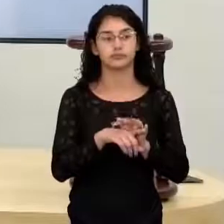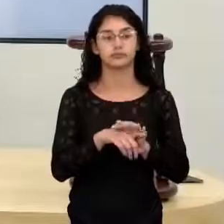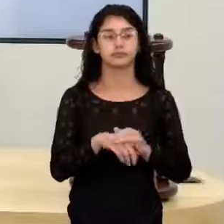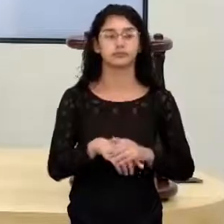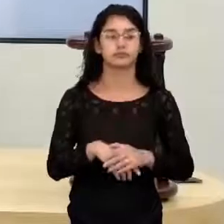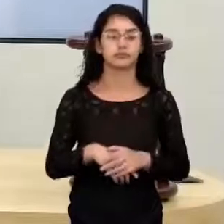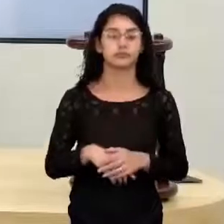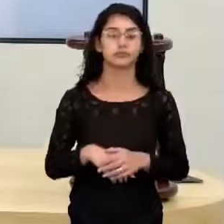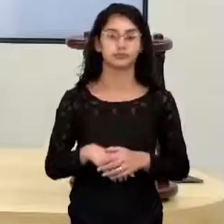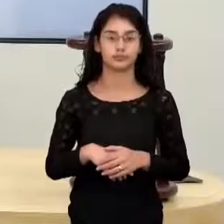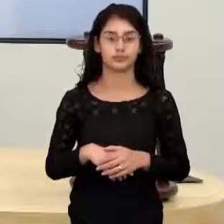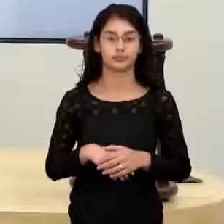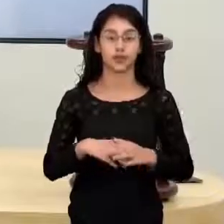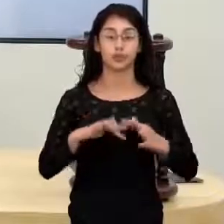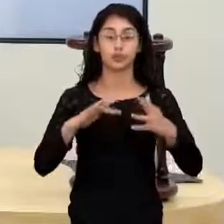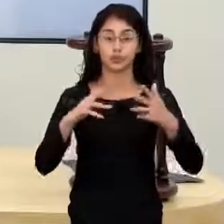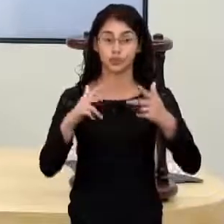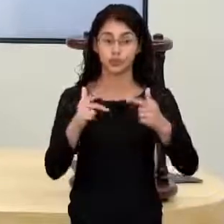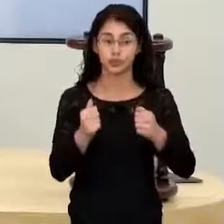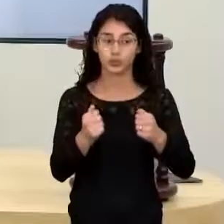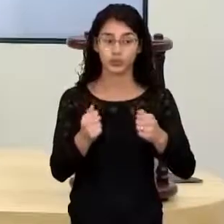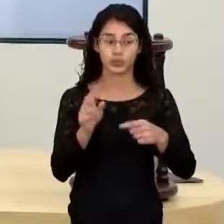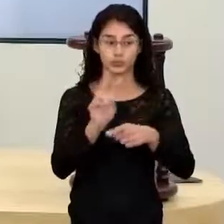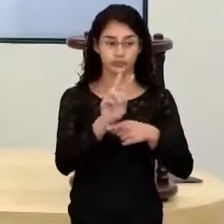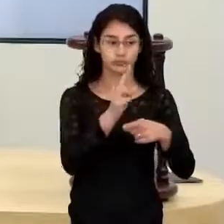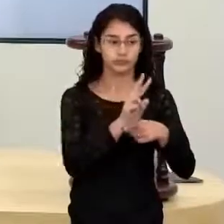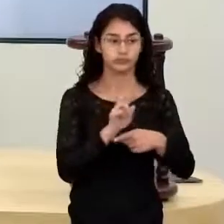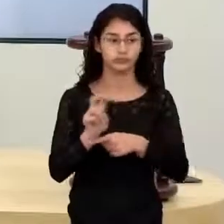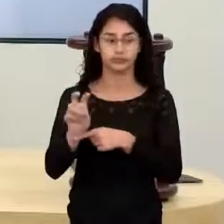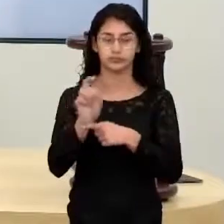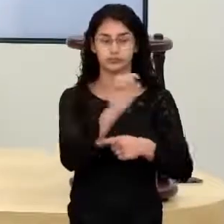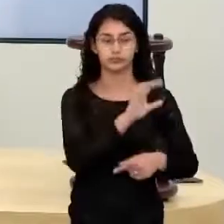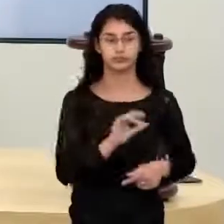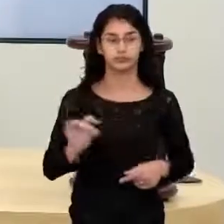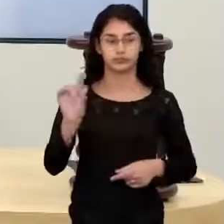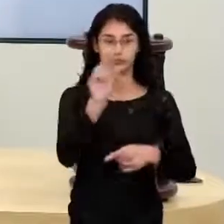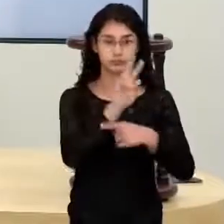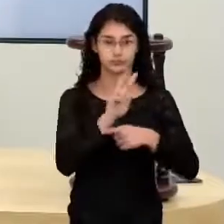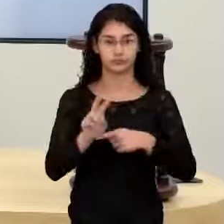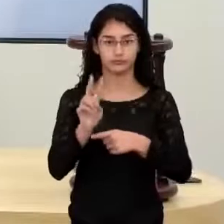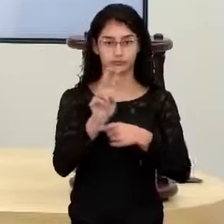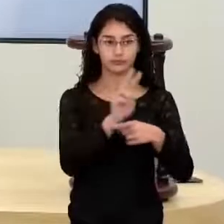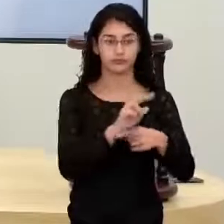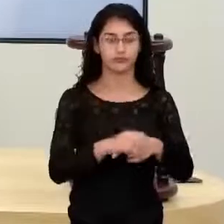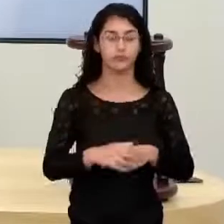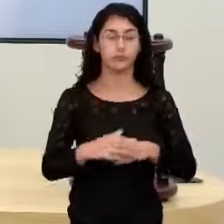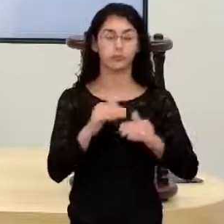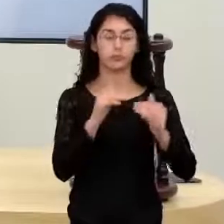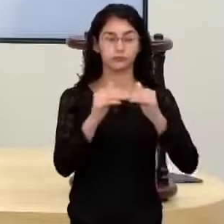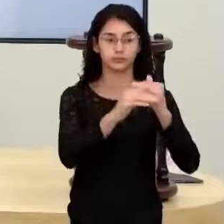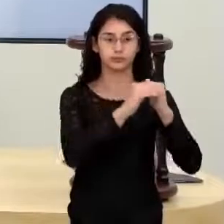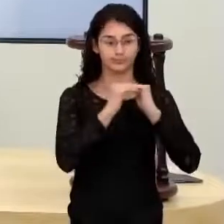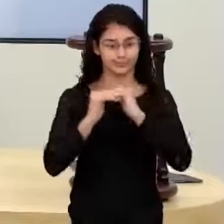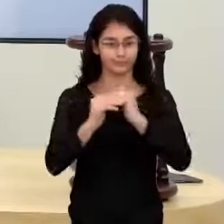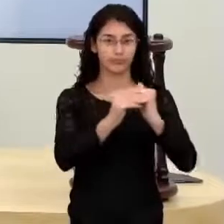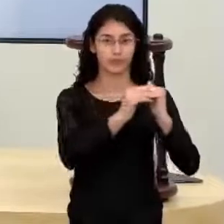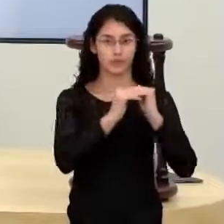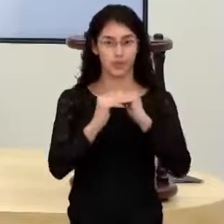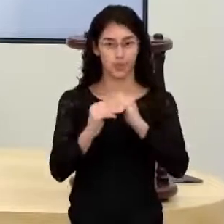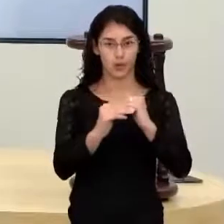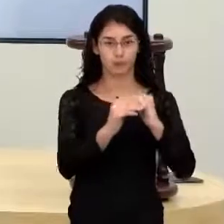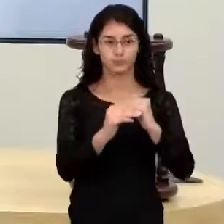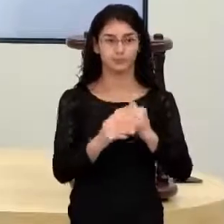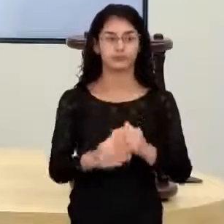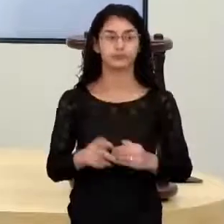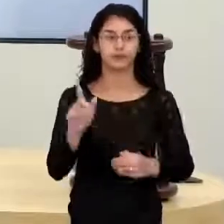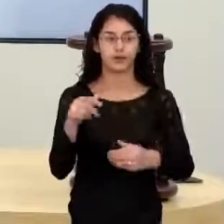Judiciário. Todos eles se fiscalizam. Nenhum poder é maior que o outro. Ambos têm o mesmo poder. Isso é a tripartição